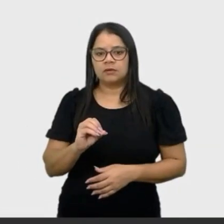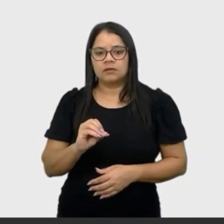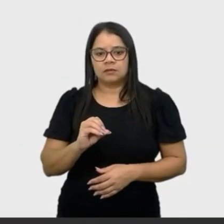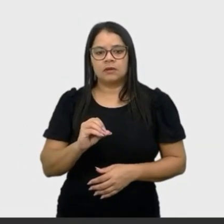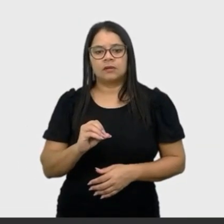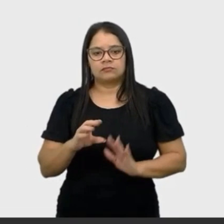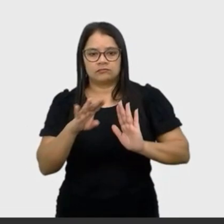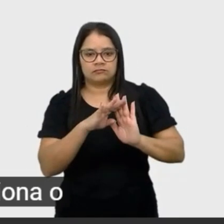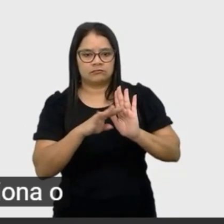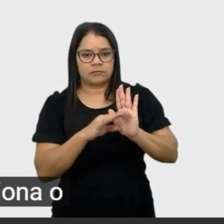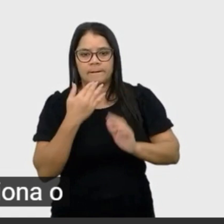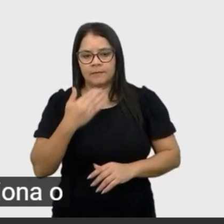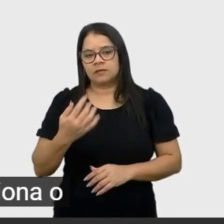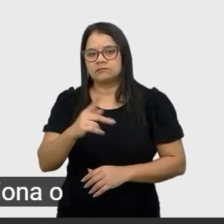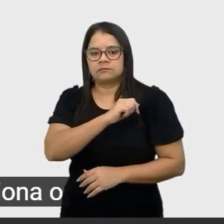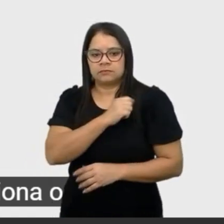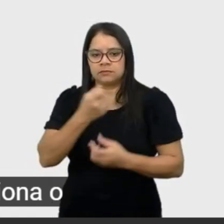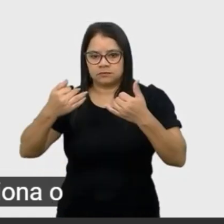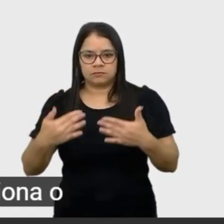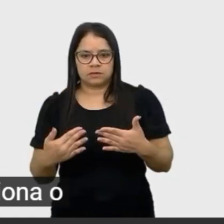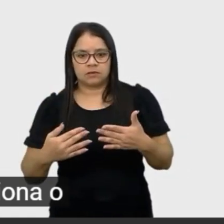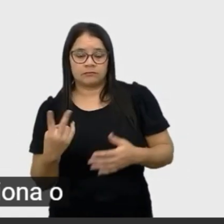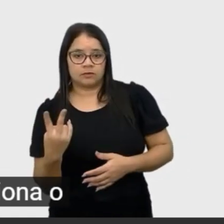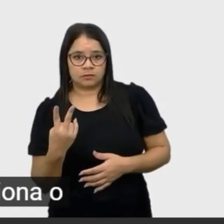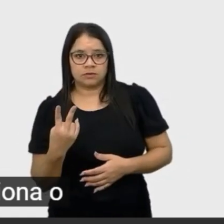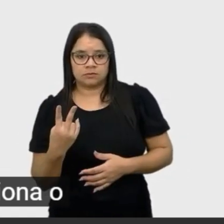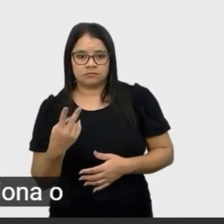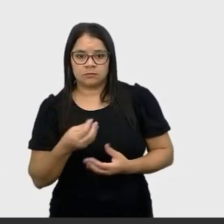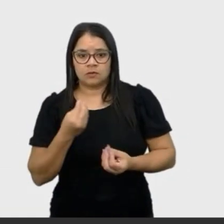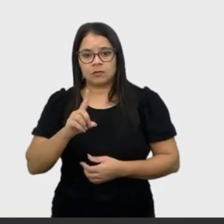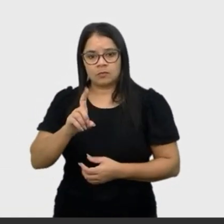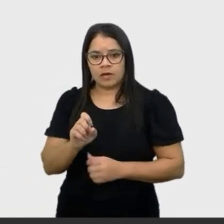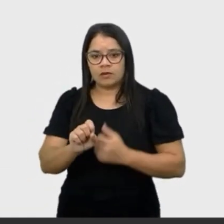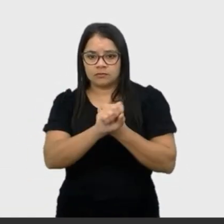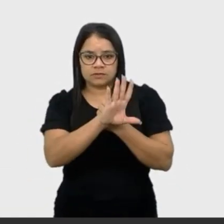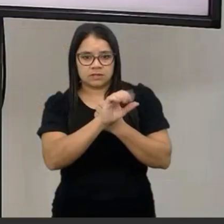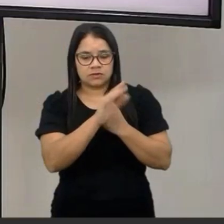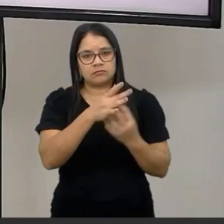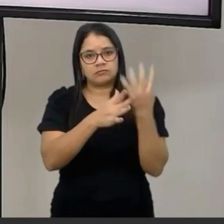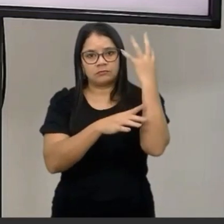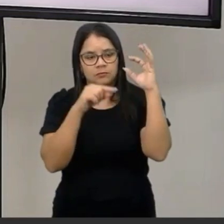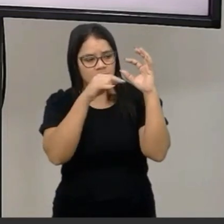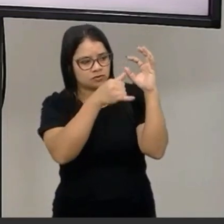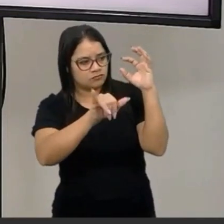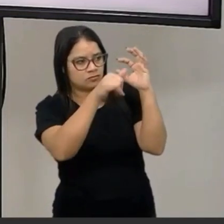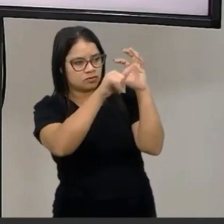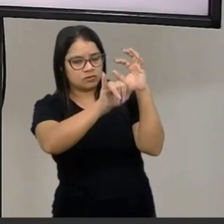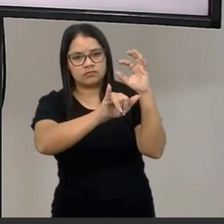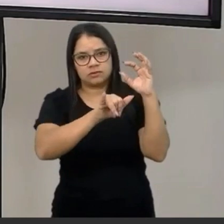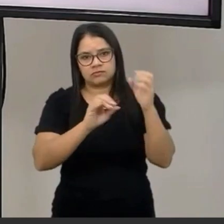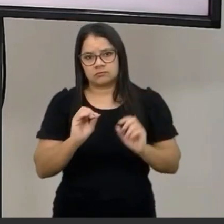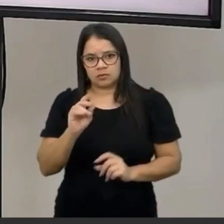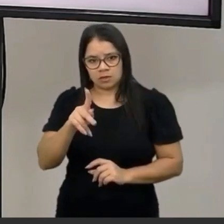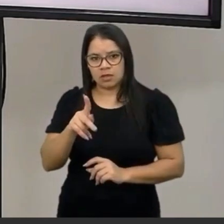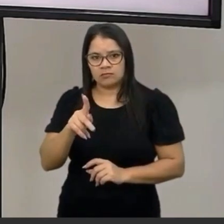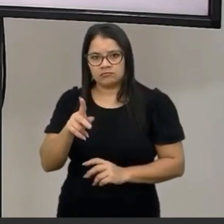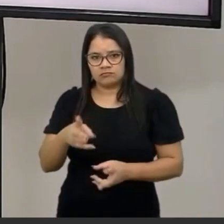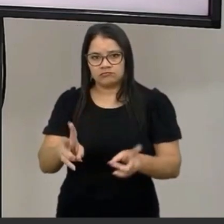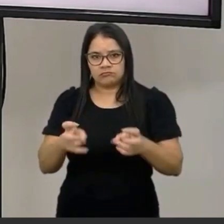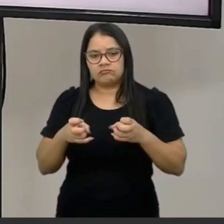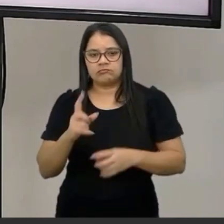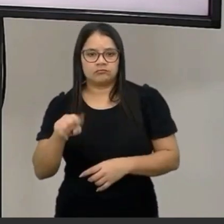revisite para consolidar, que é pedir para os estudantes explicarem em duplas como funciona o sensor no poste de luz, ok? Isso depois que